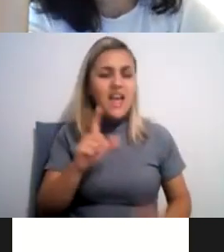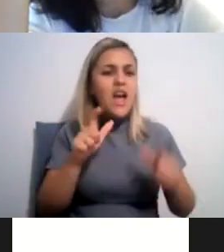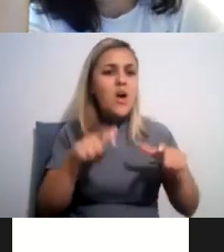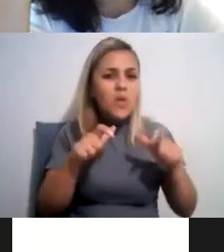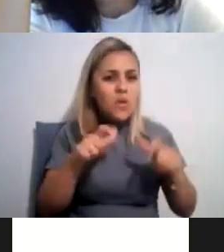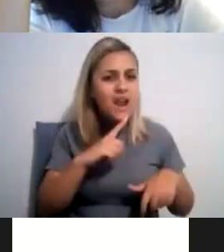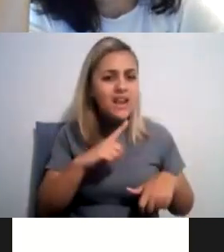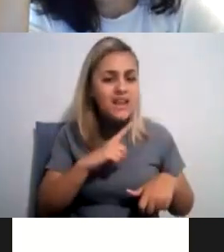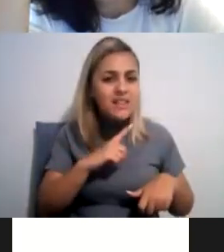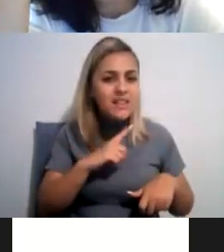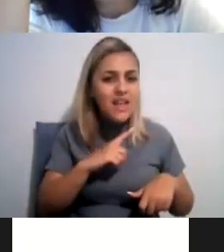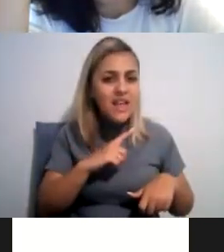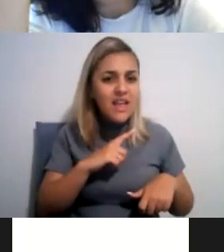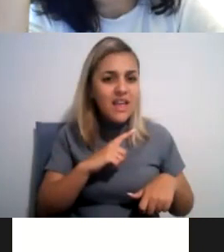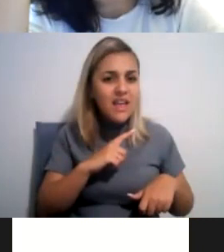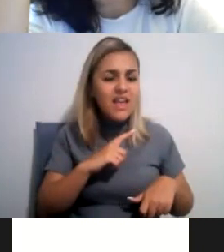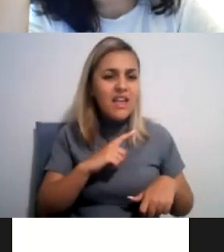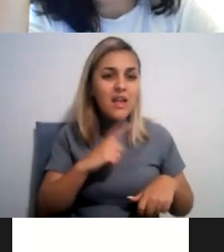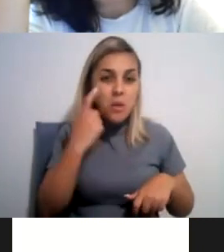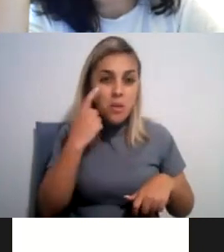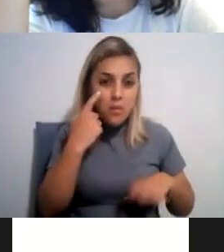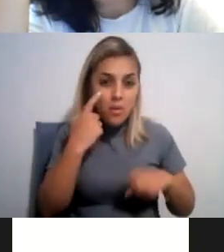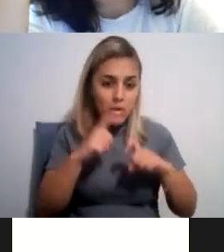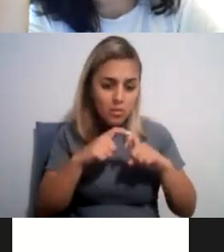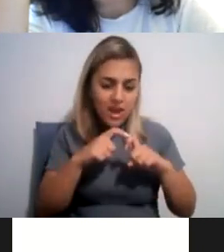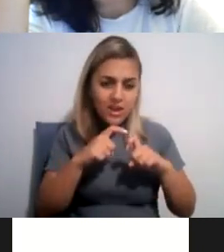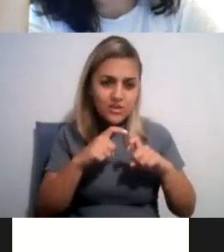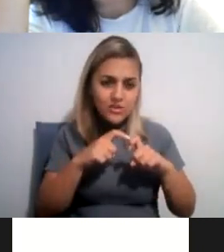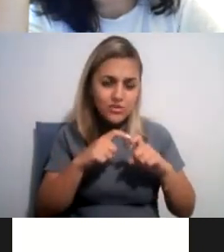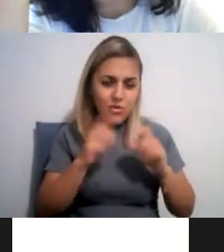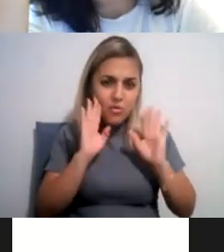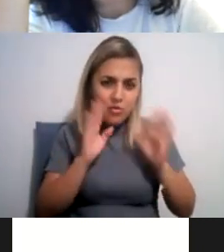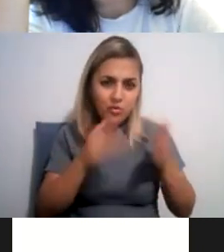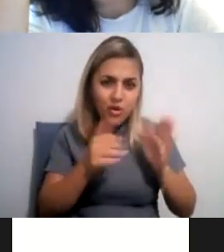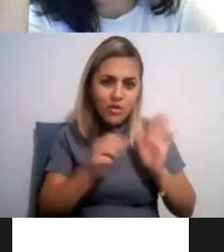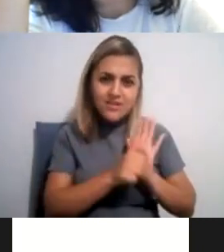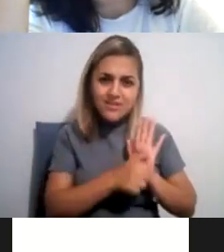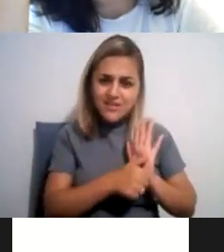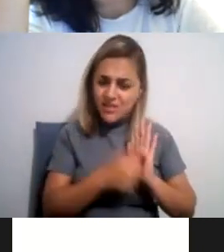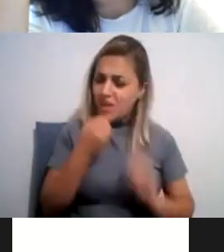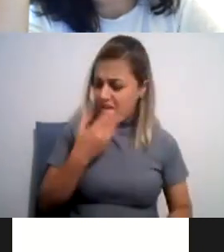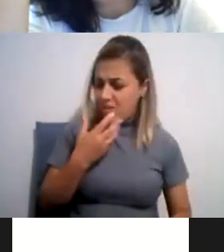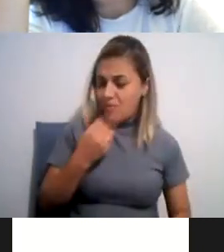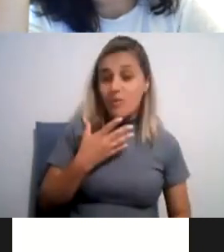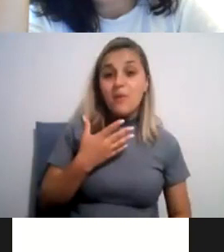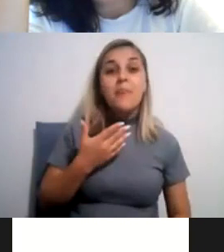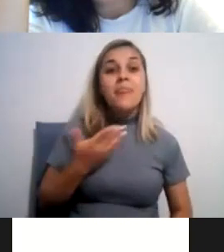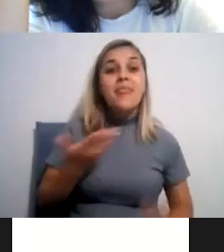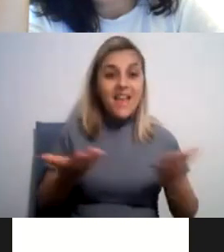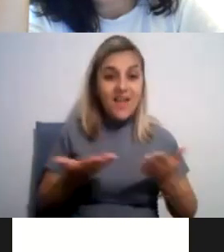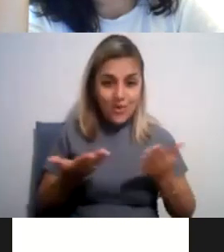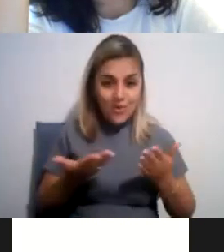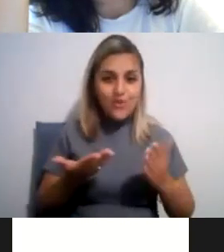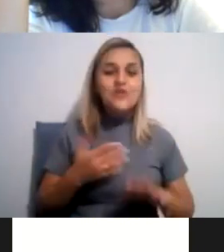oftalmologista especialista nele. Eu falei, tá bom, doutor. E saí chateada, entendeu? Mas aqui está meu filho, rebelde, como todos